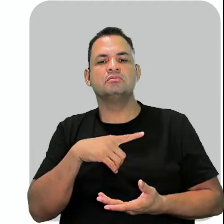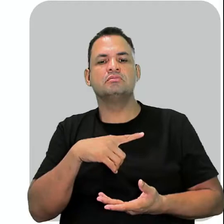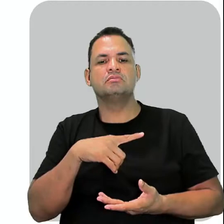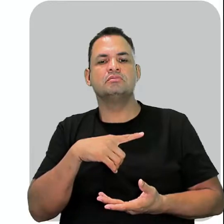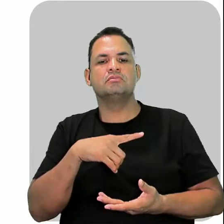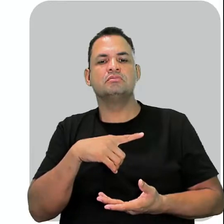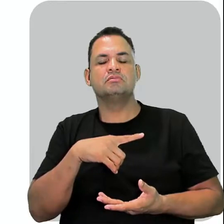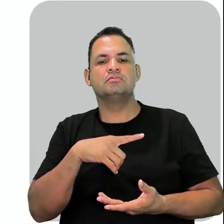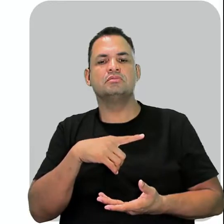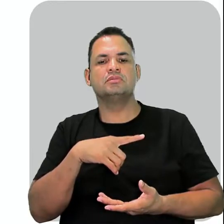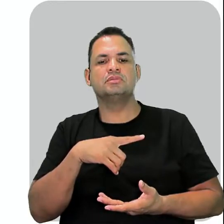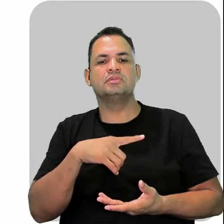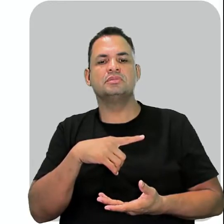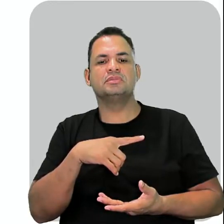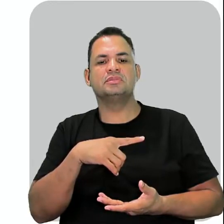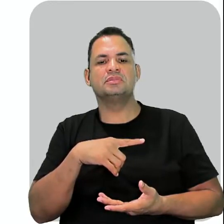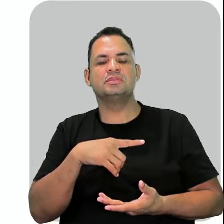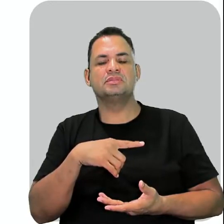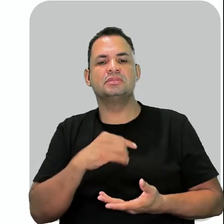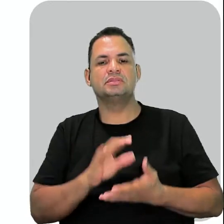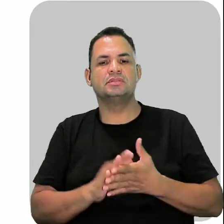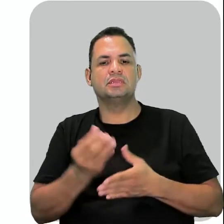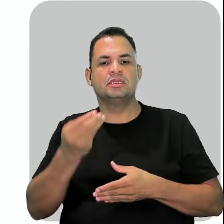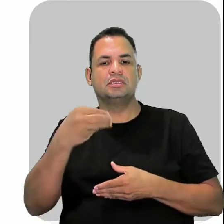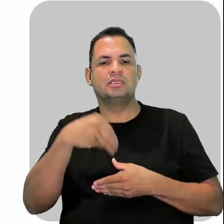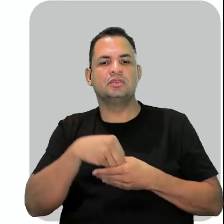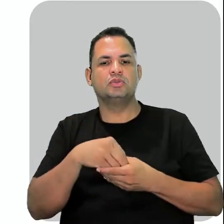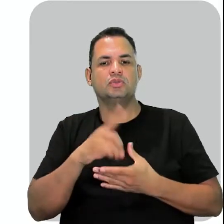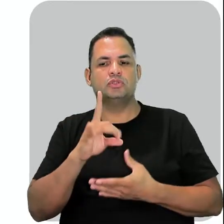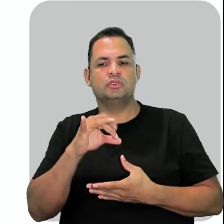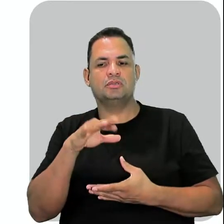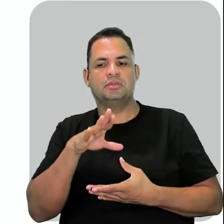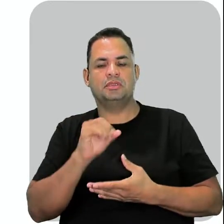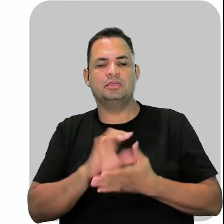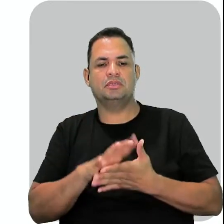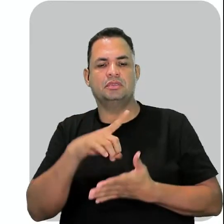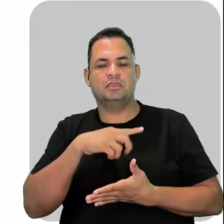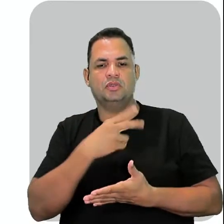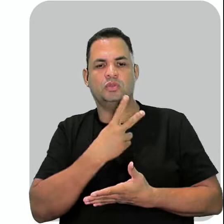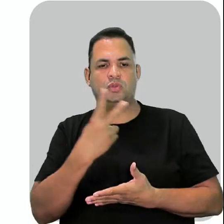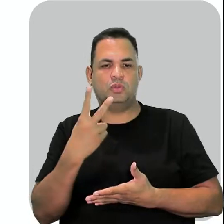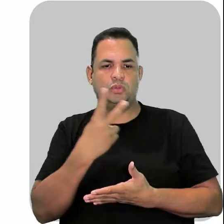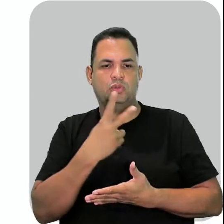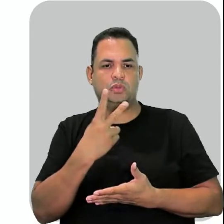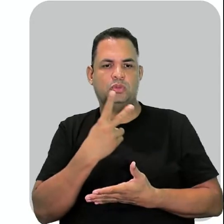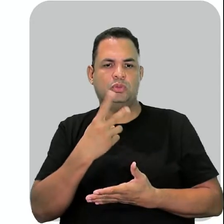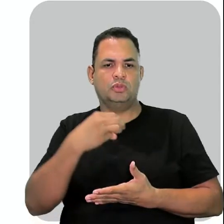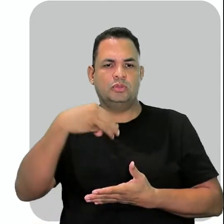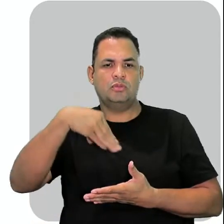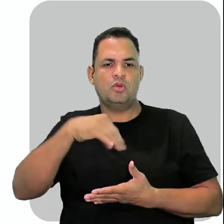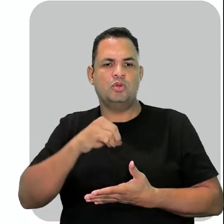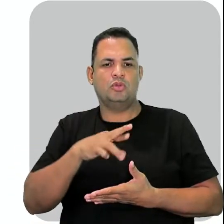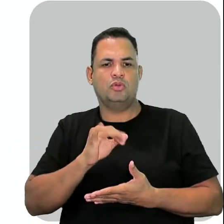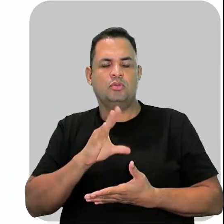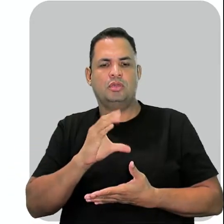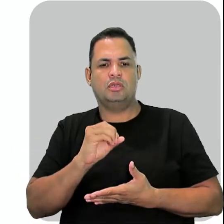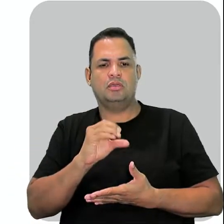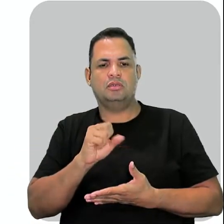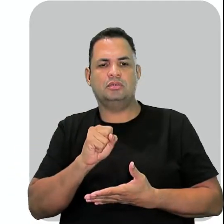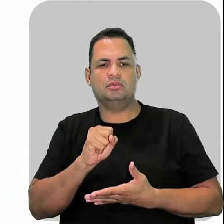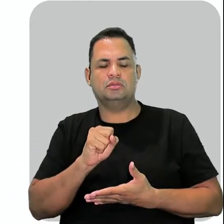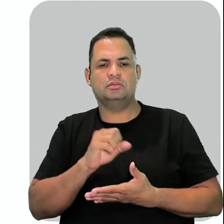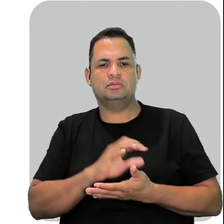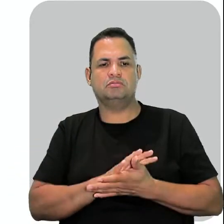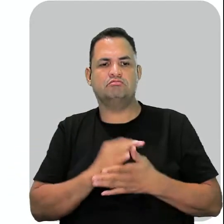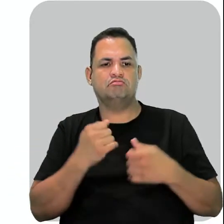gente formou o trímero. Aqui dentro do dímero, eu tenho dois monômeros que se ligaram. Eu